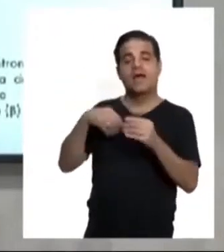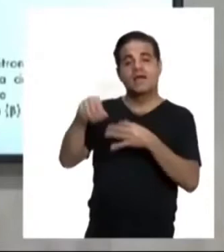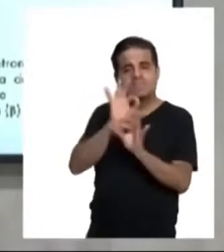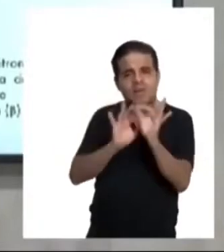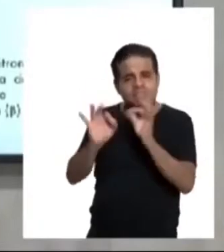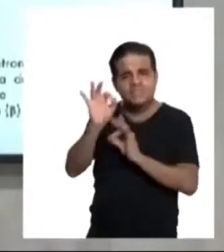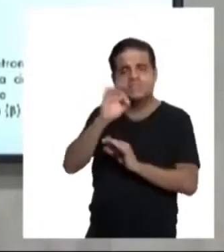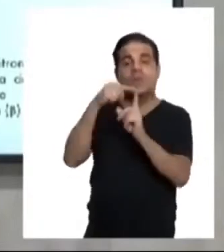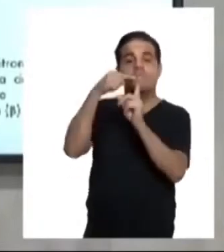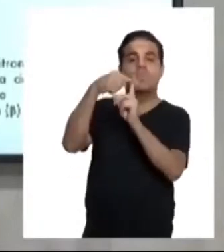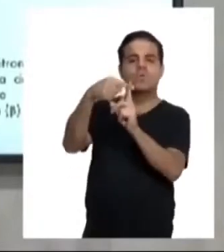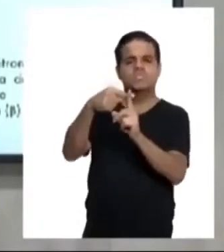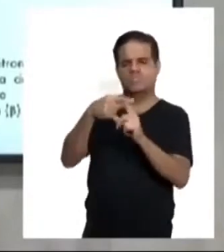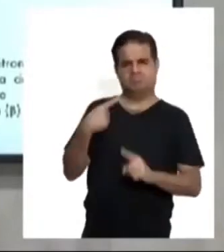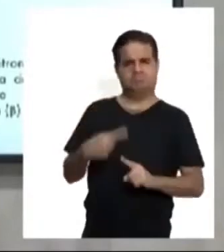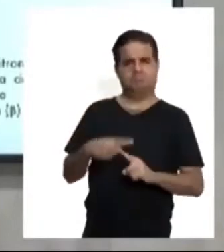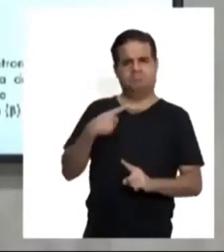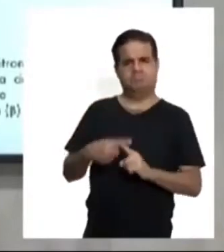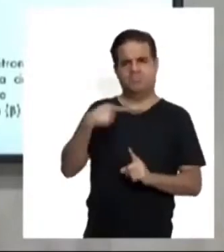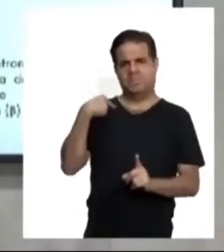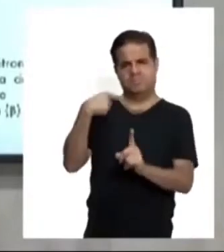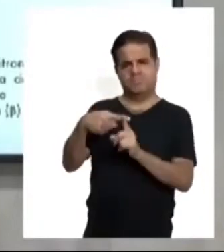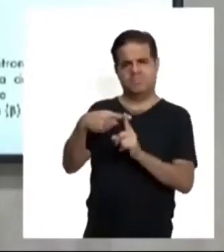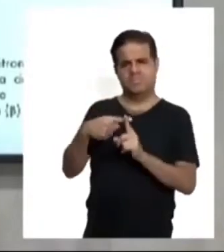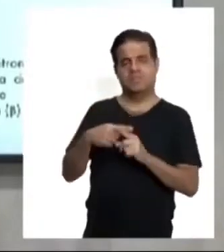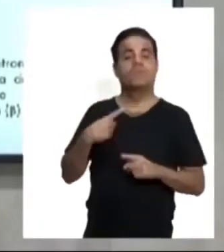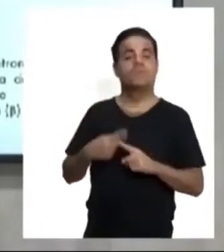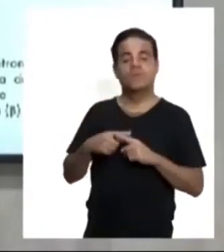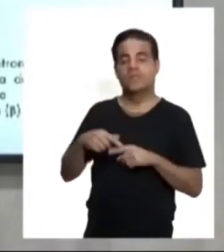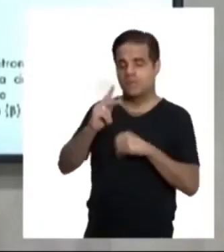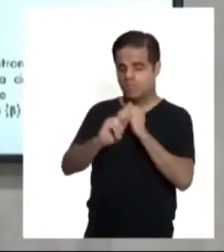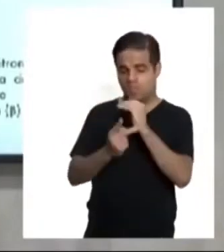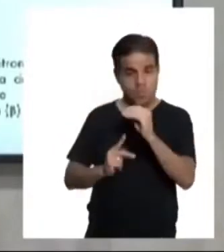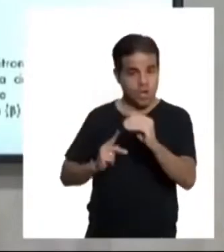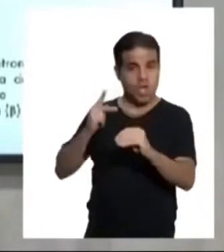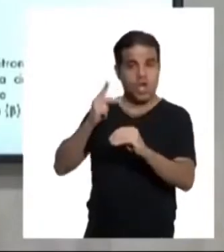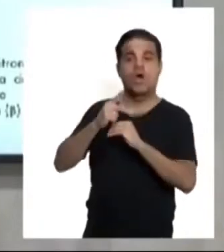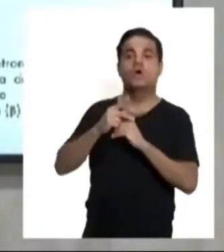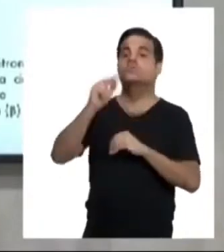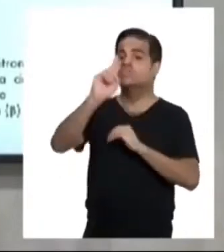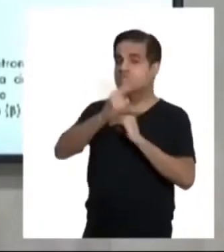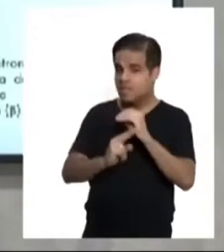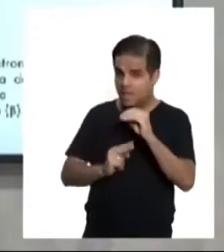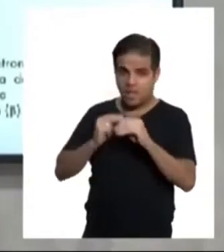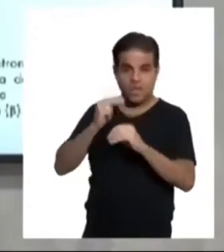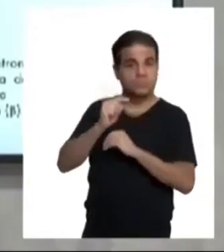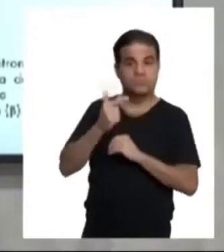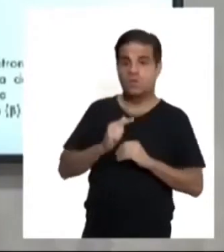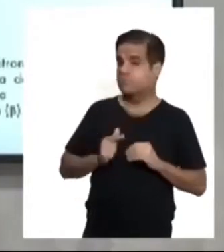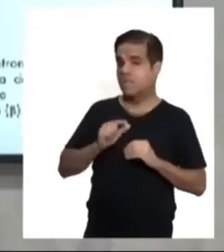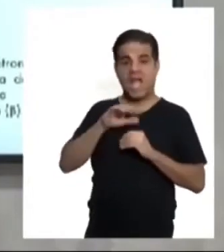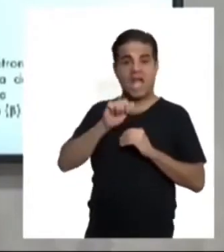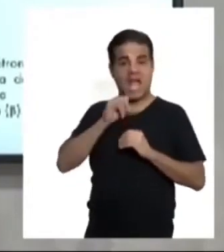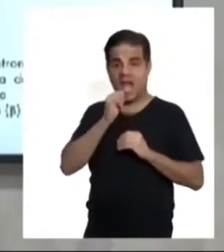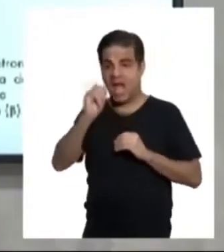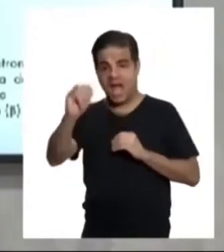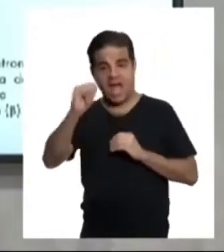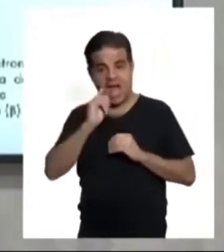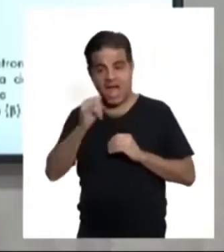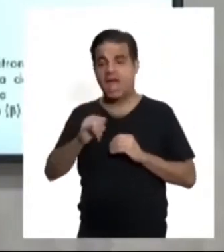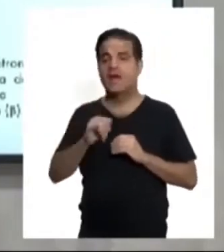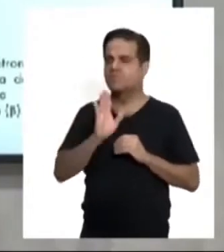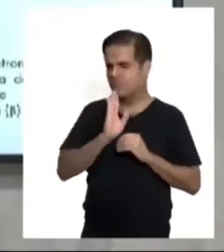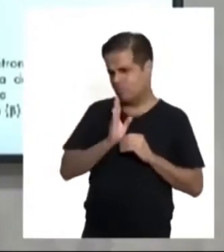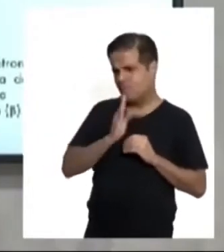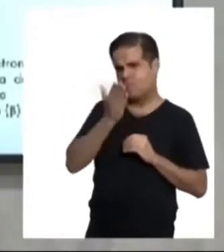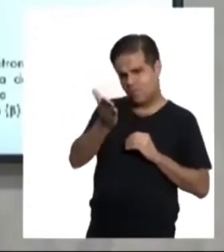partícula positiva. Por que positiva? Ora, porque prótons é positivo, nêutrons não tem carga e elétrons é negativo. Você